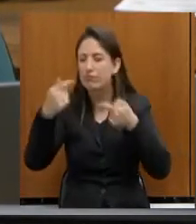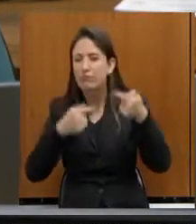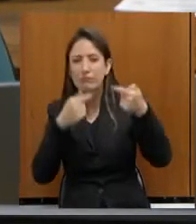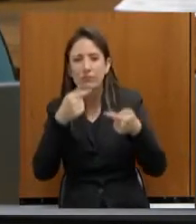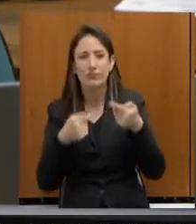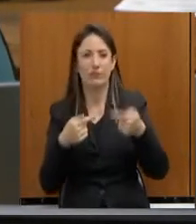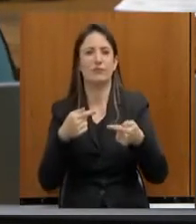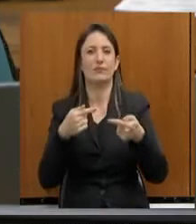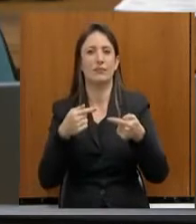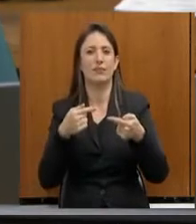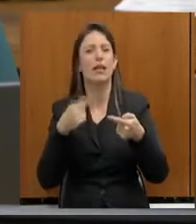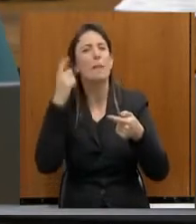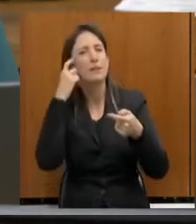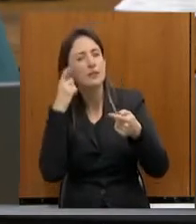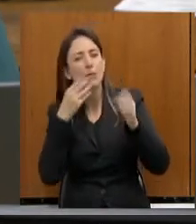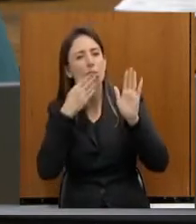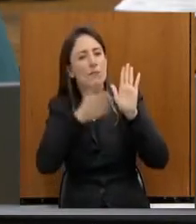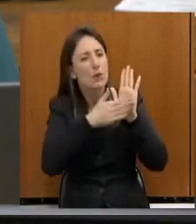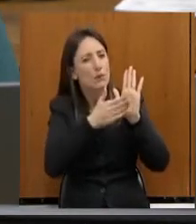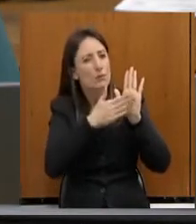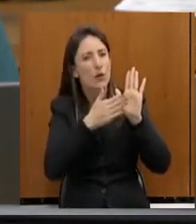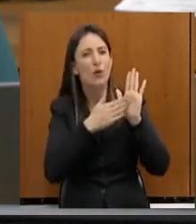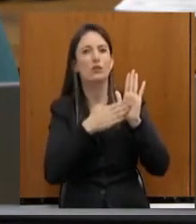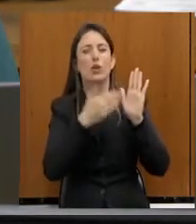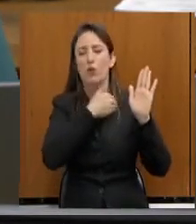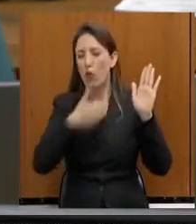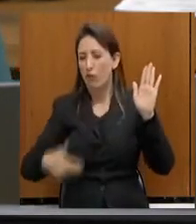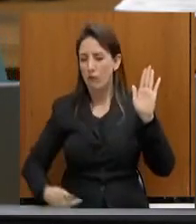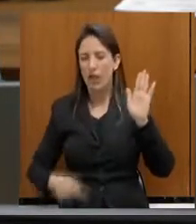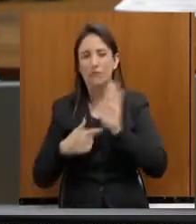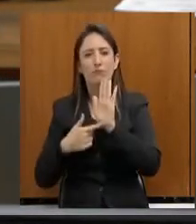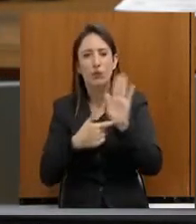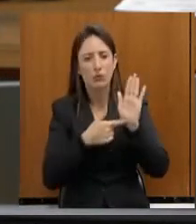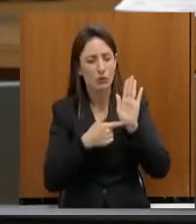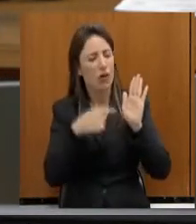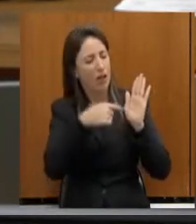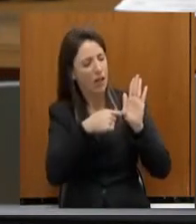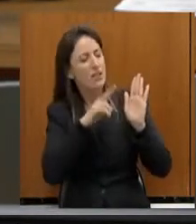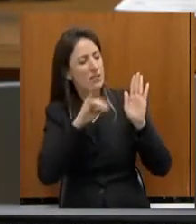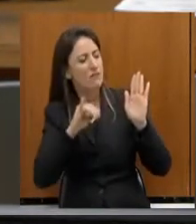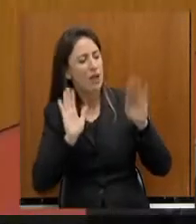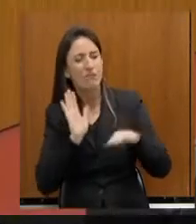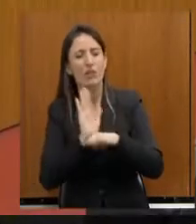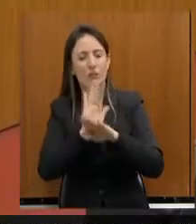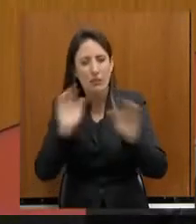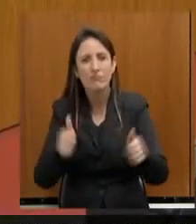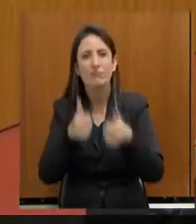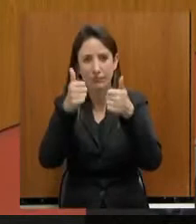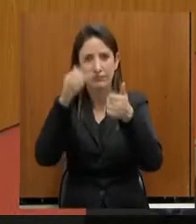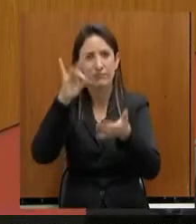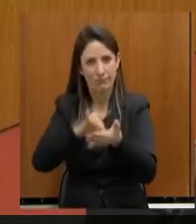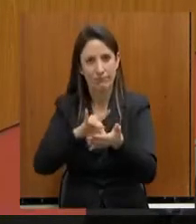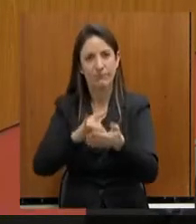governo trouxe a essa casa terá contribuições muito afetivas Obrigado